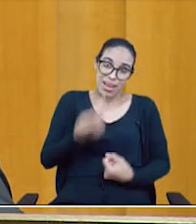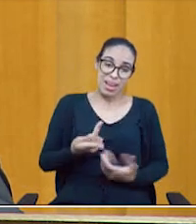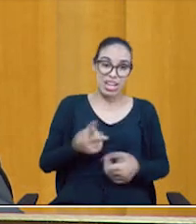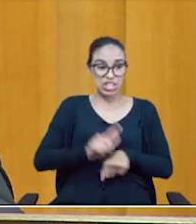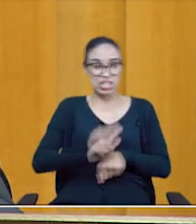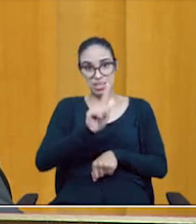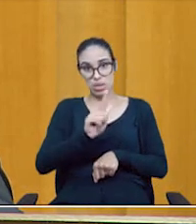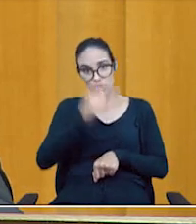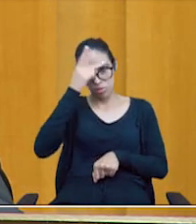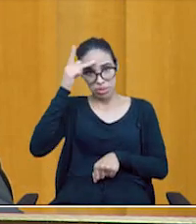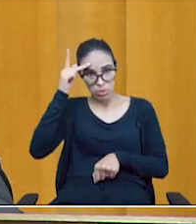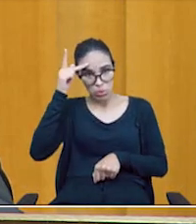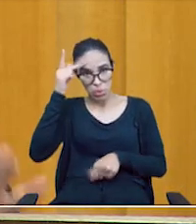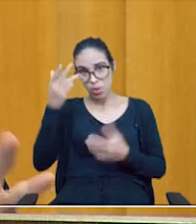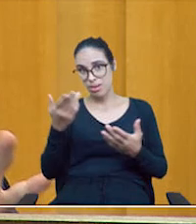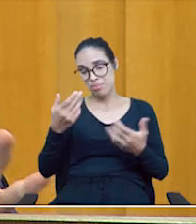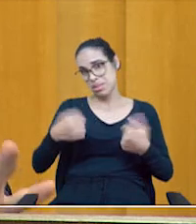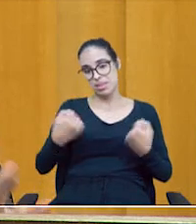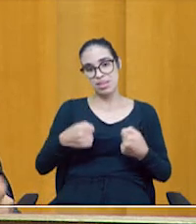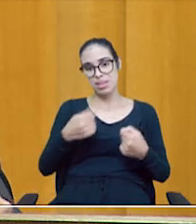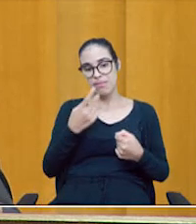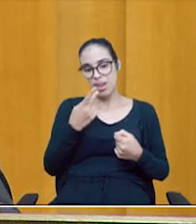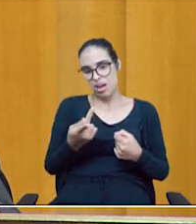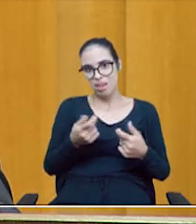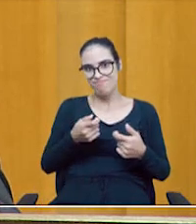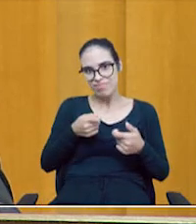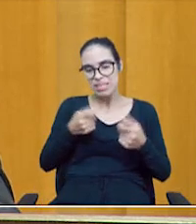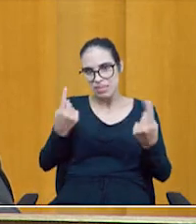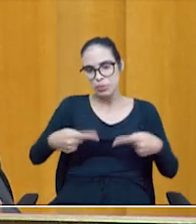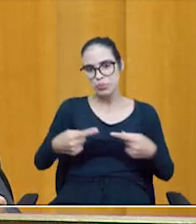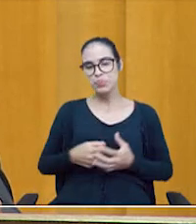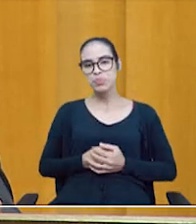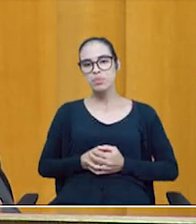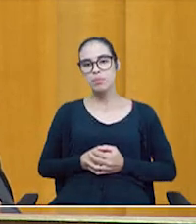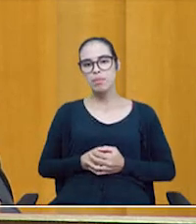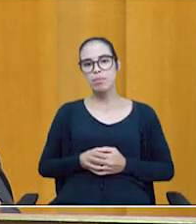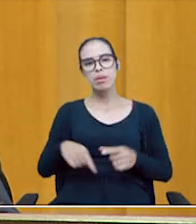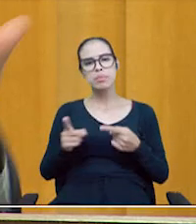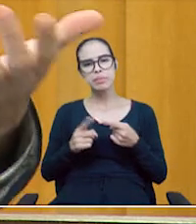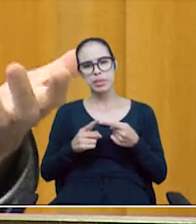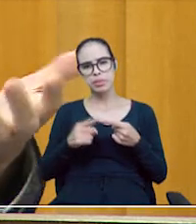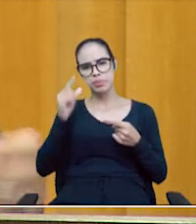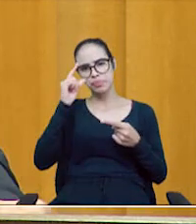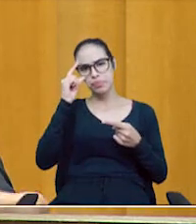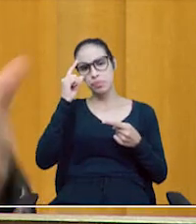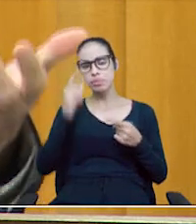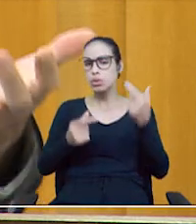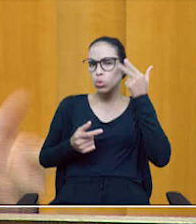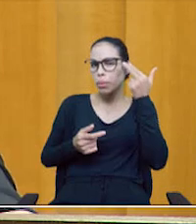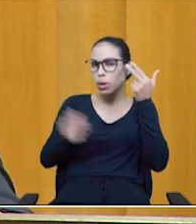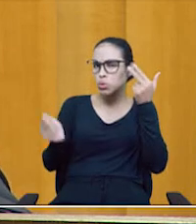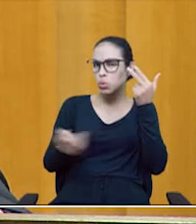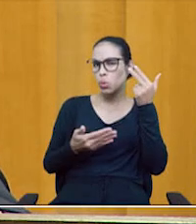né? A primeira ideia, o primeiro eixo de fala aqui vai ser: será que o nosso novo normal, esse futuro que estamos